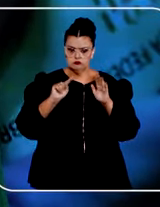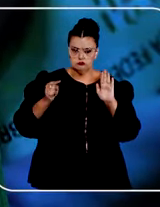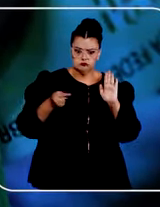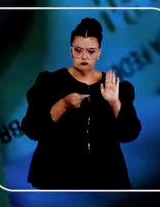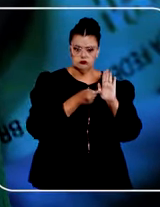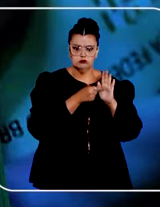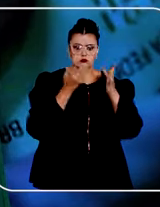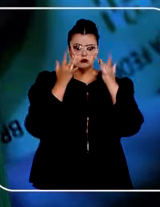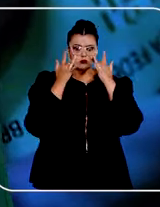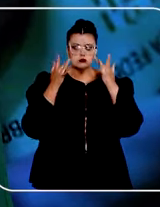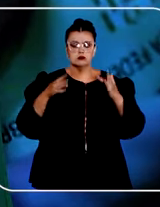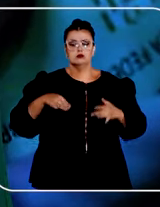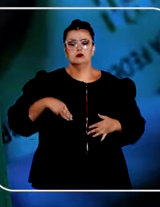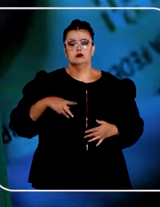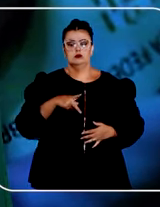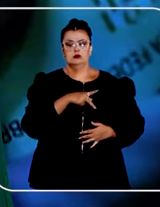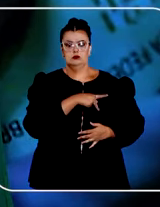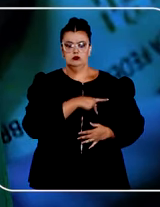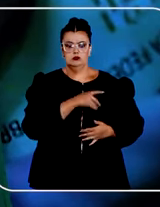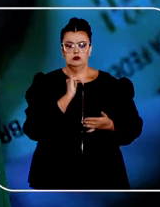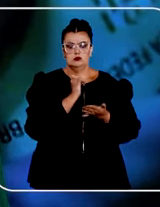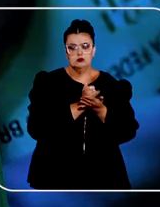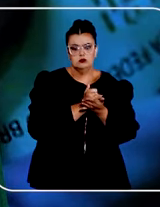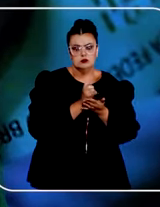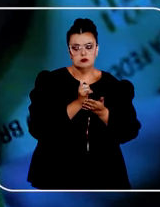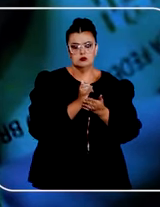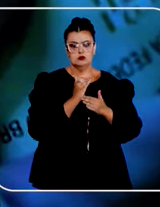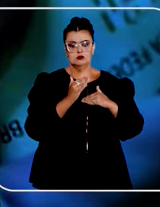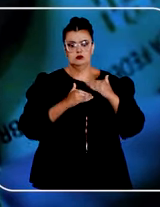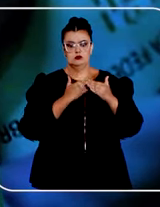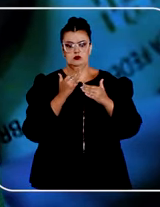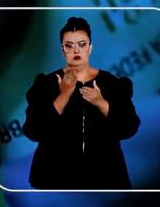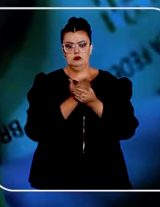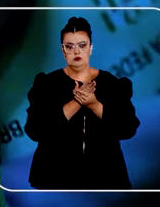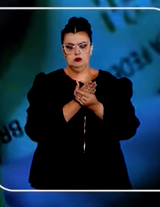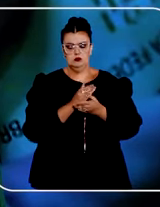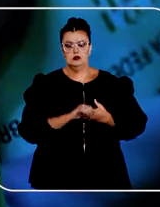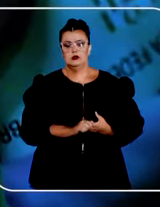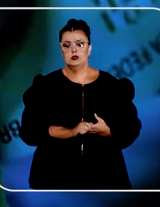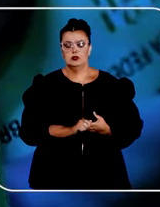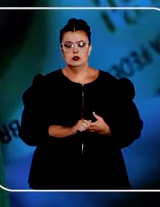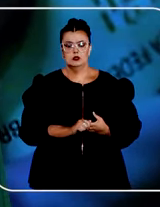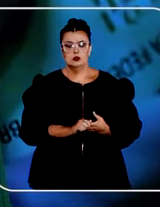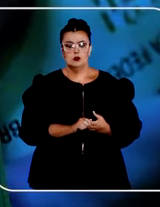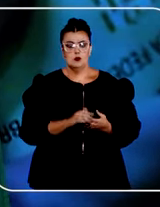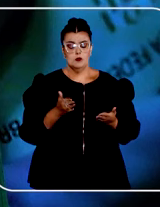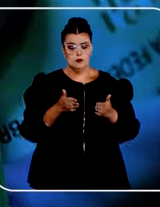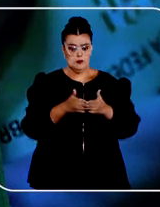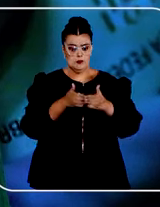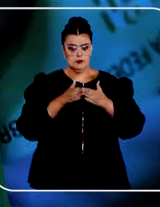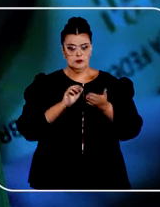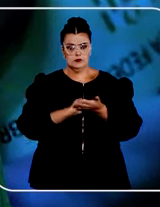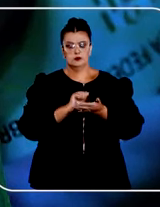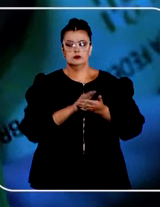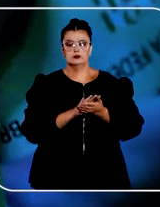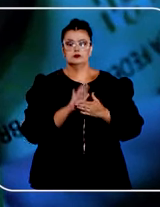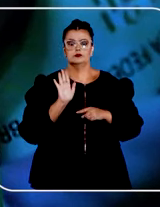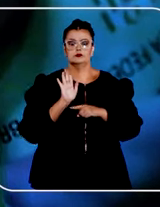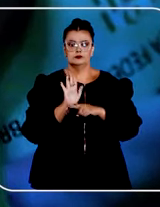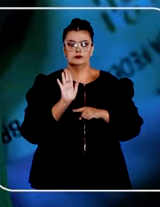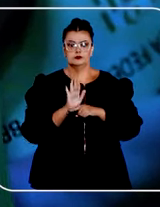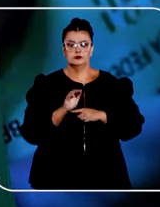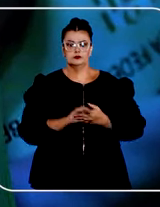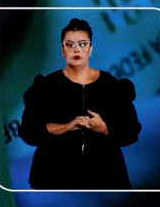na denúncia apresentada pelo Ministério Público no início do processo não servindo para esse fim o pedido feito pela